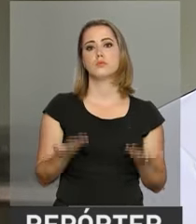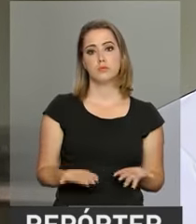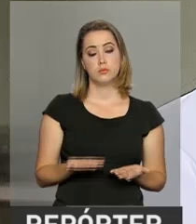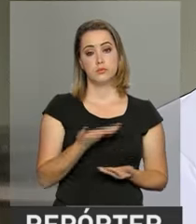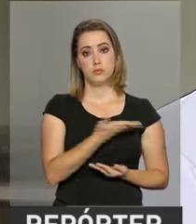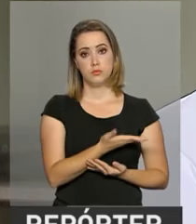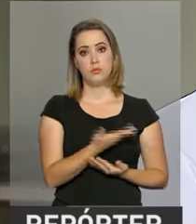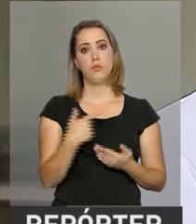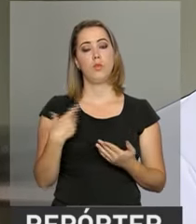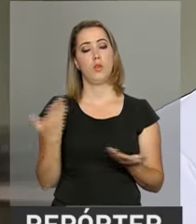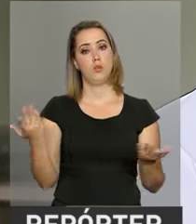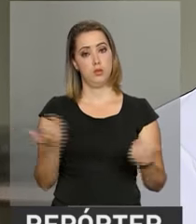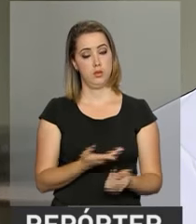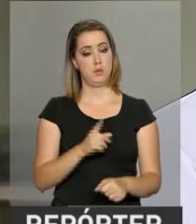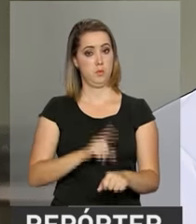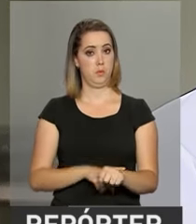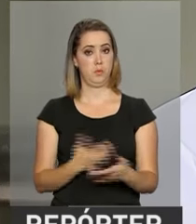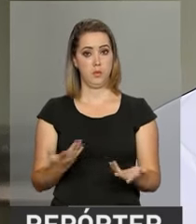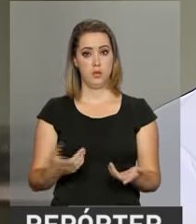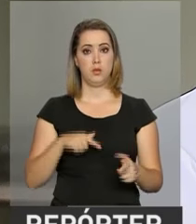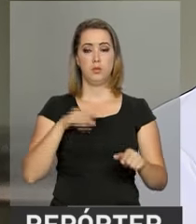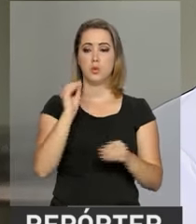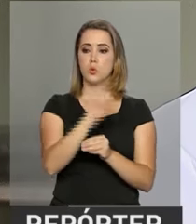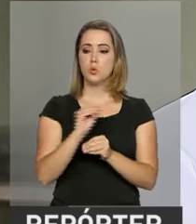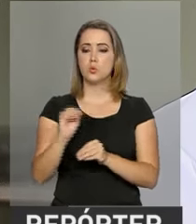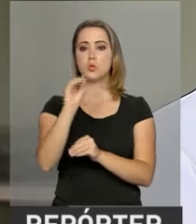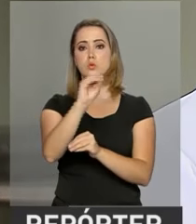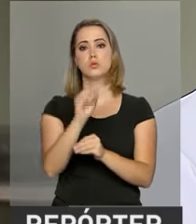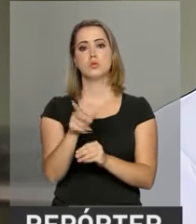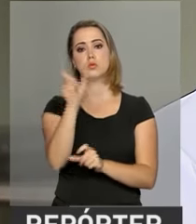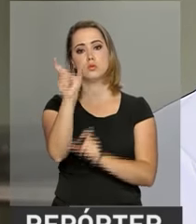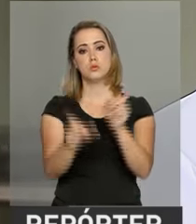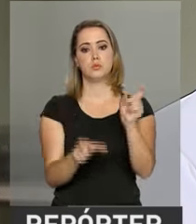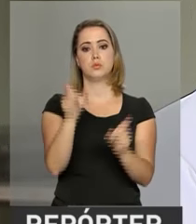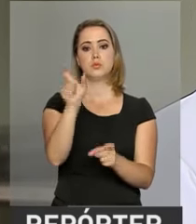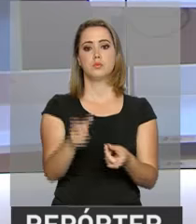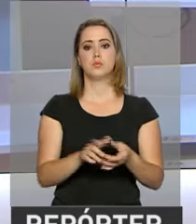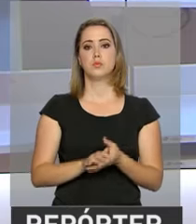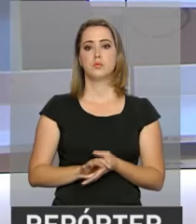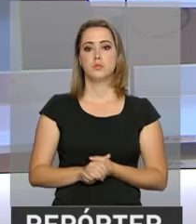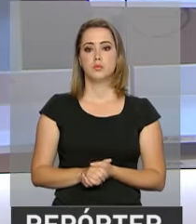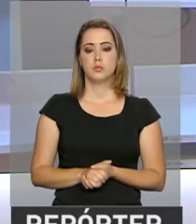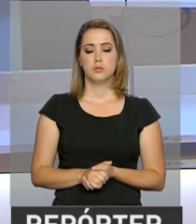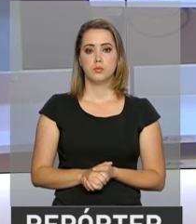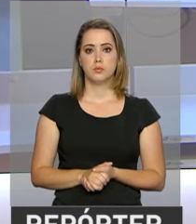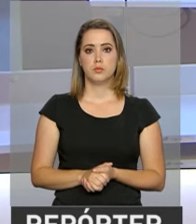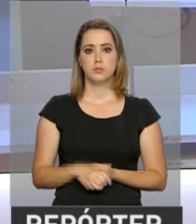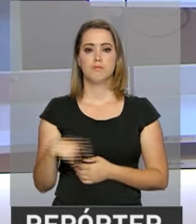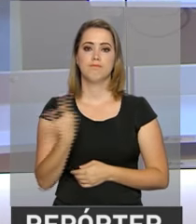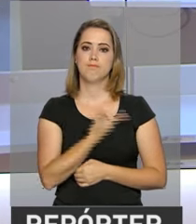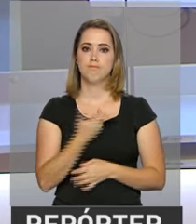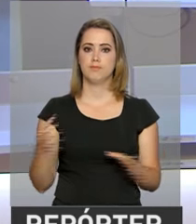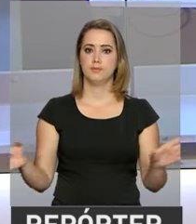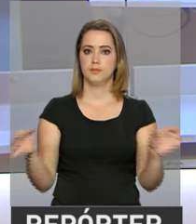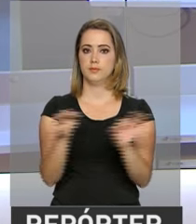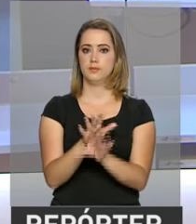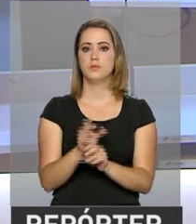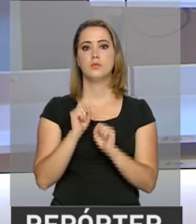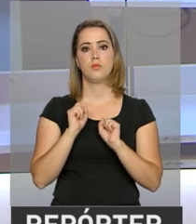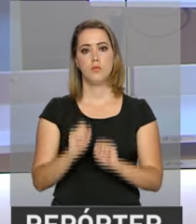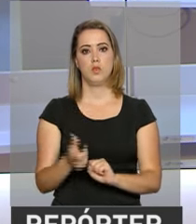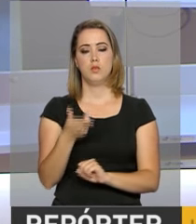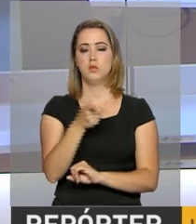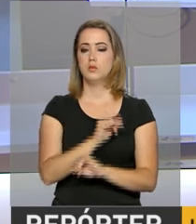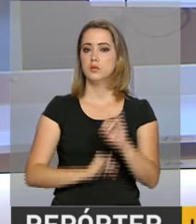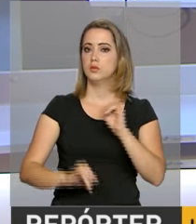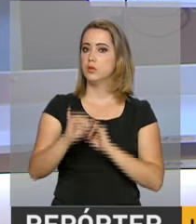para essa condição de tratamento, de cuidado com o paciente, né? E nós ficamos por aqui, mas podemos